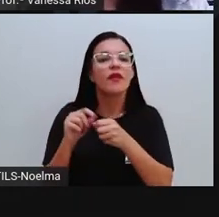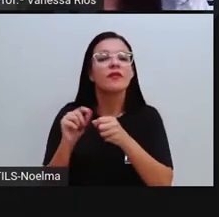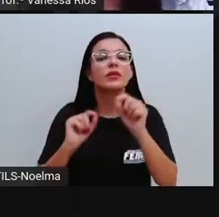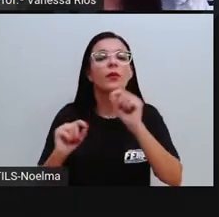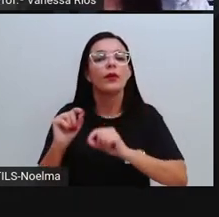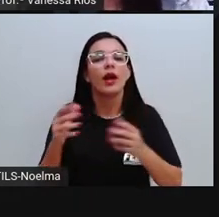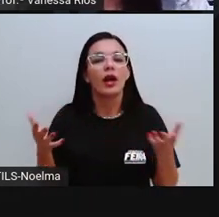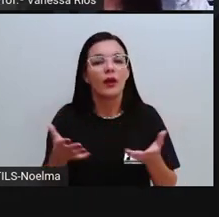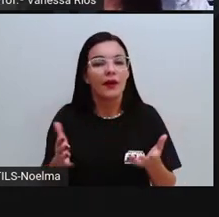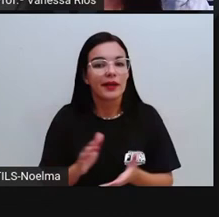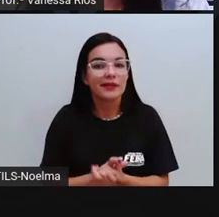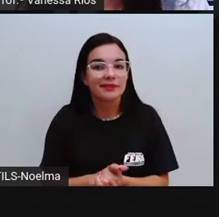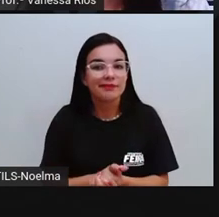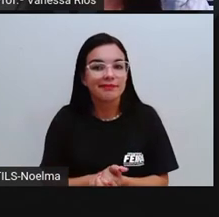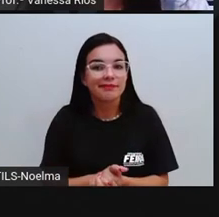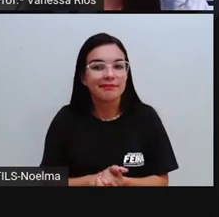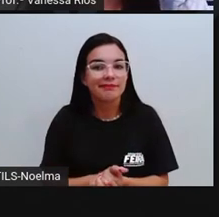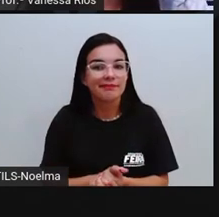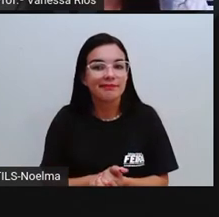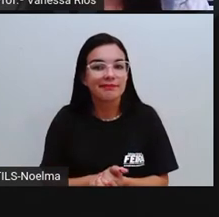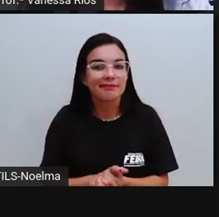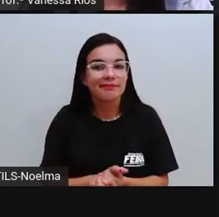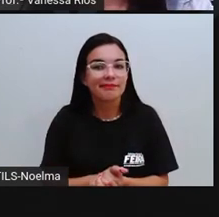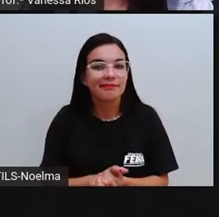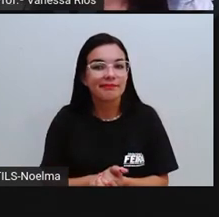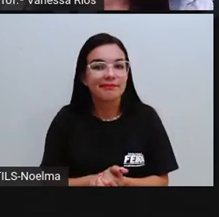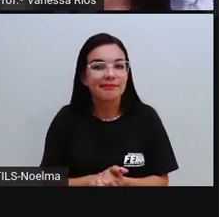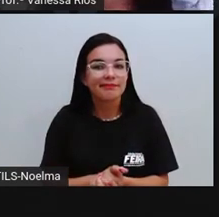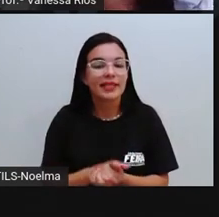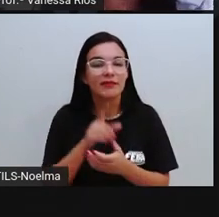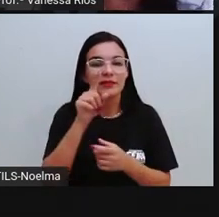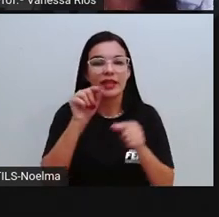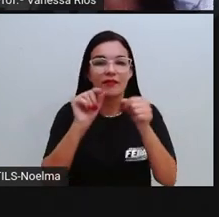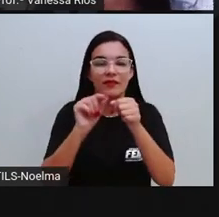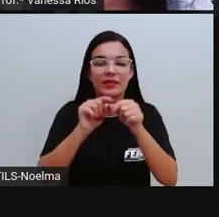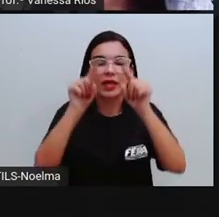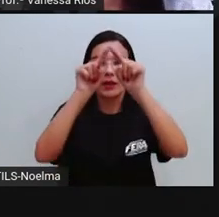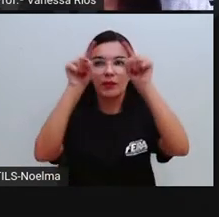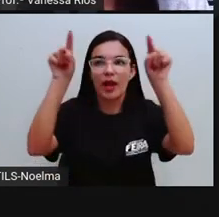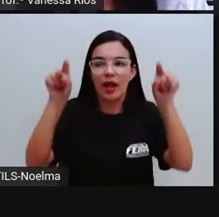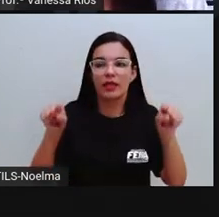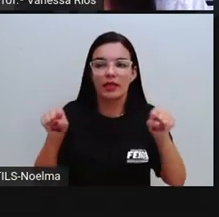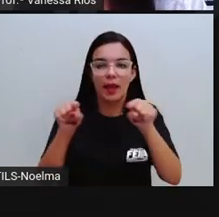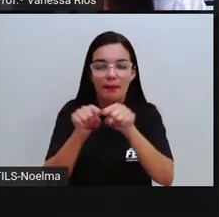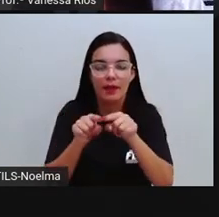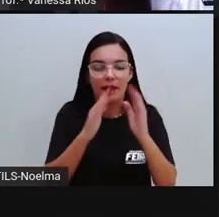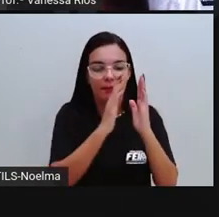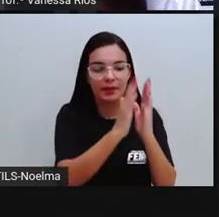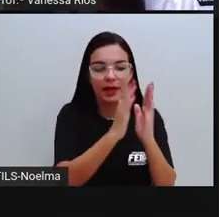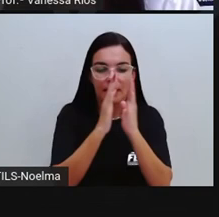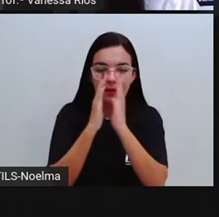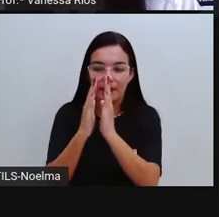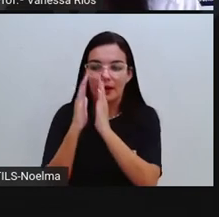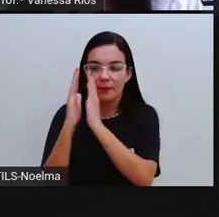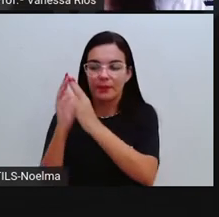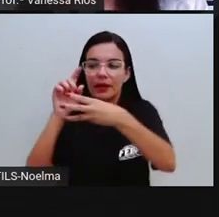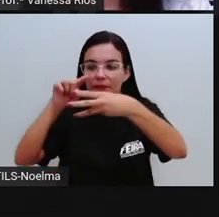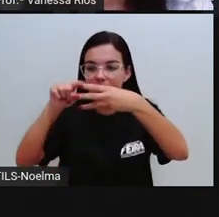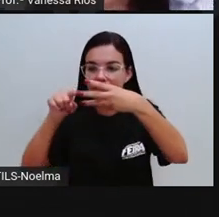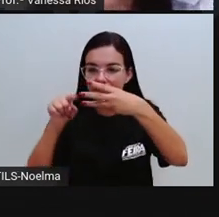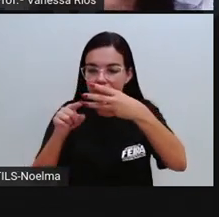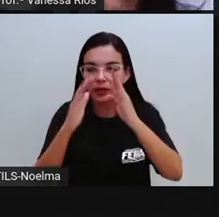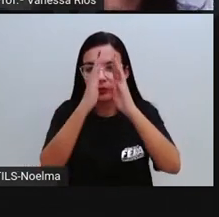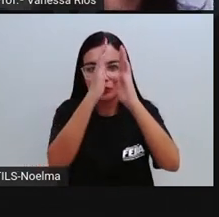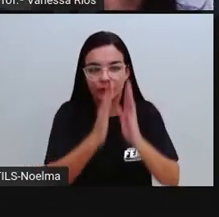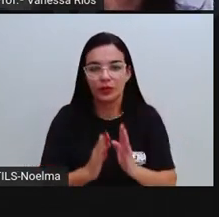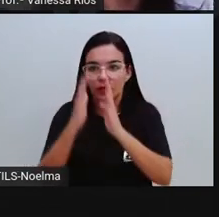só. A Pro gostaria que vocês fizessem uma tabelinha, né? Dividindo essa tabela em três colunas. Uma coluna